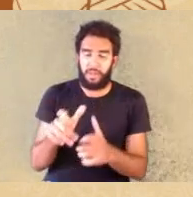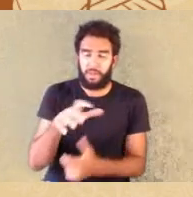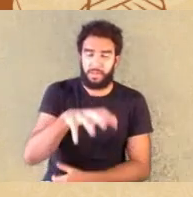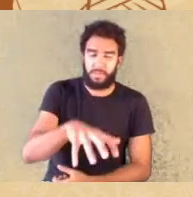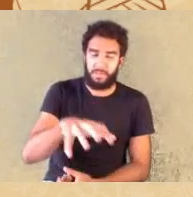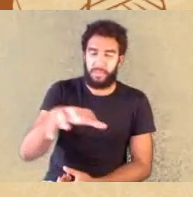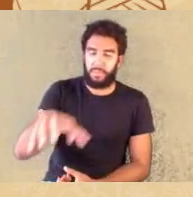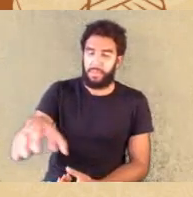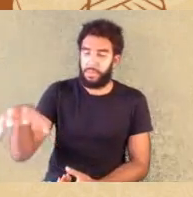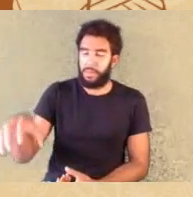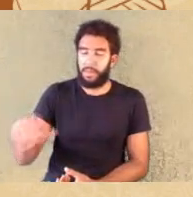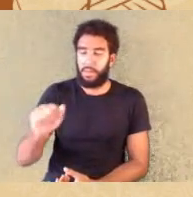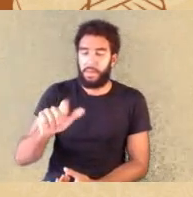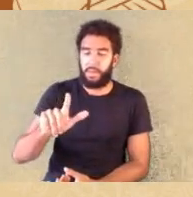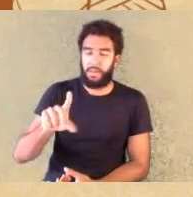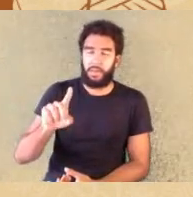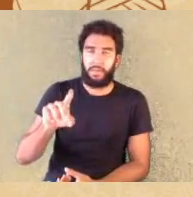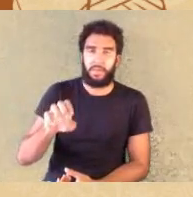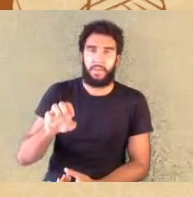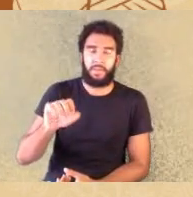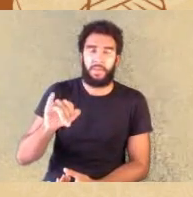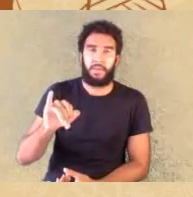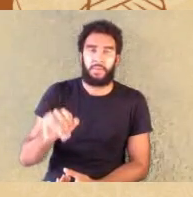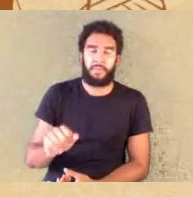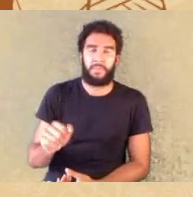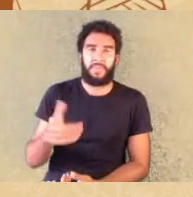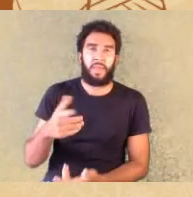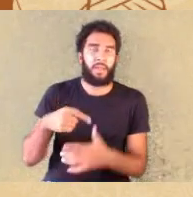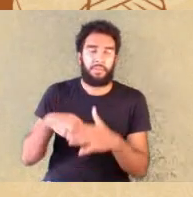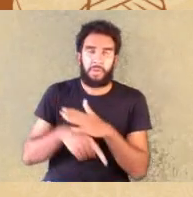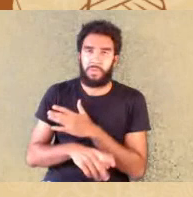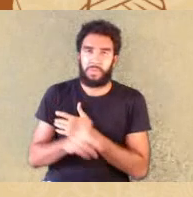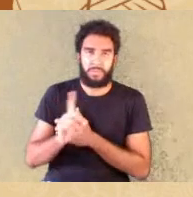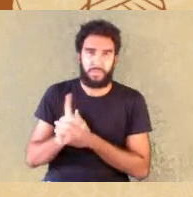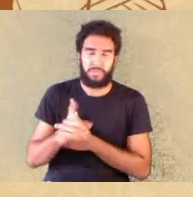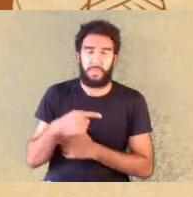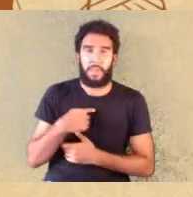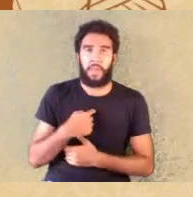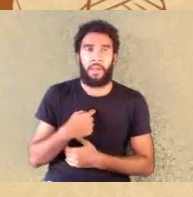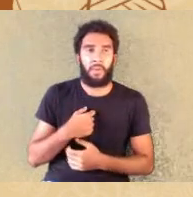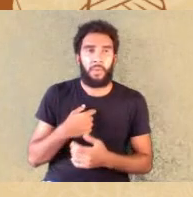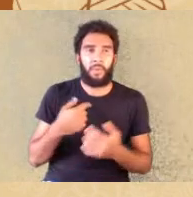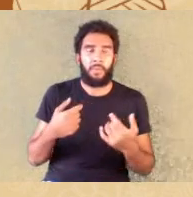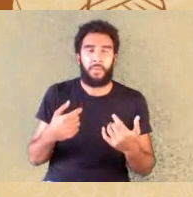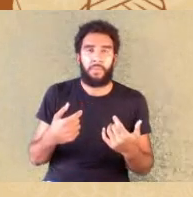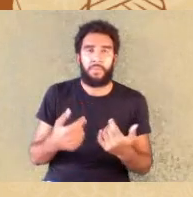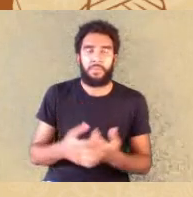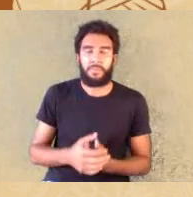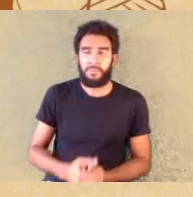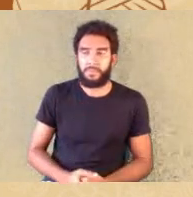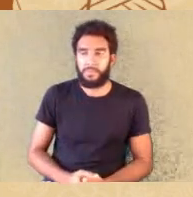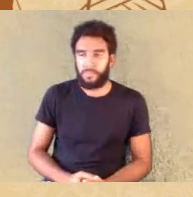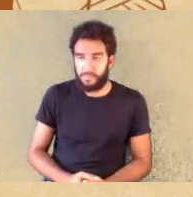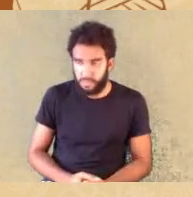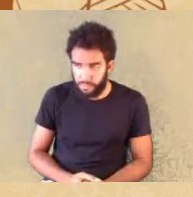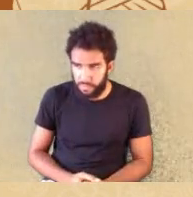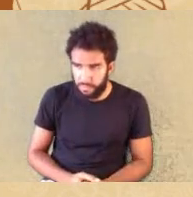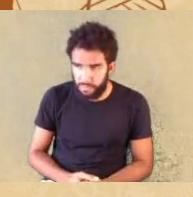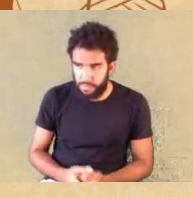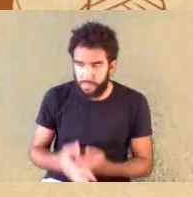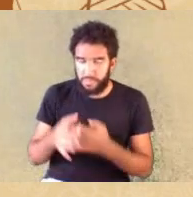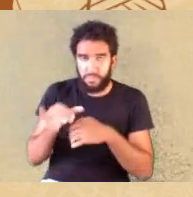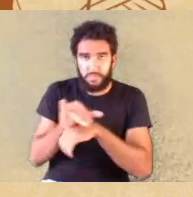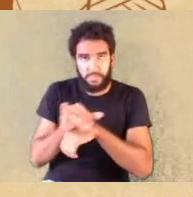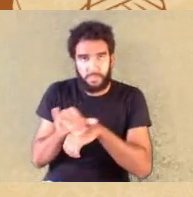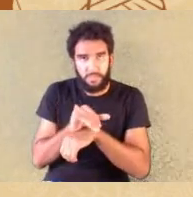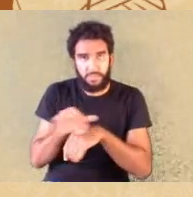interação tão mais profunda, aí no caso ele, como pesquisador, ele foi lá para conhecer dessas estratégias também de cuidar de saúde mental.